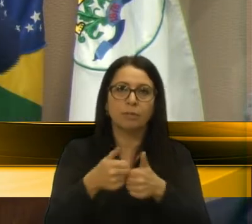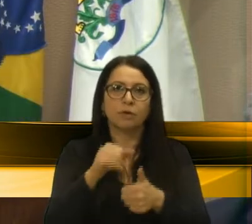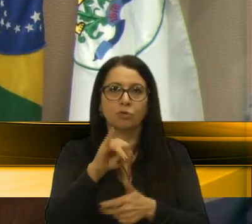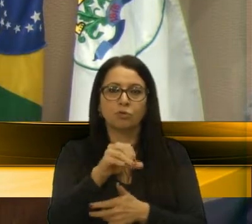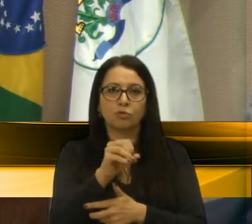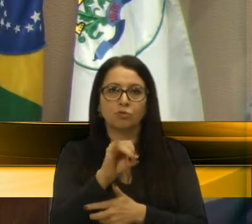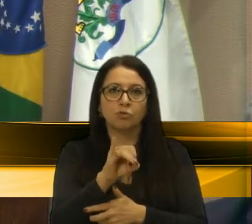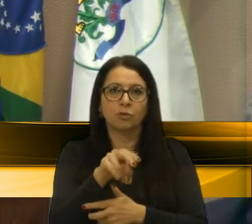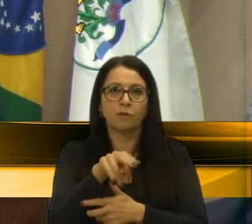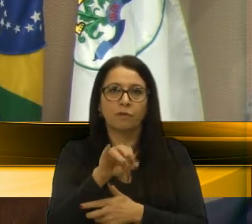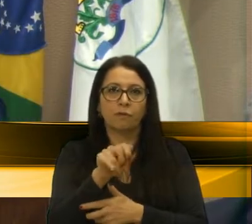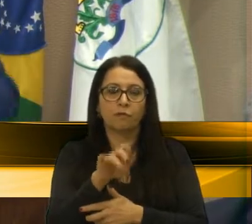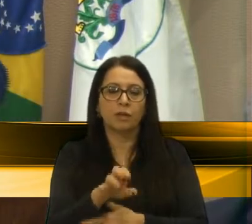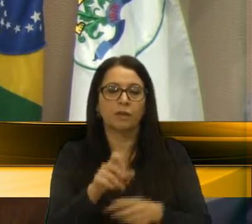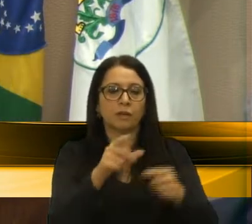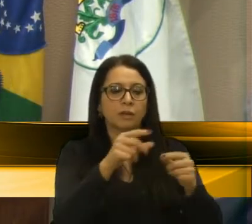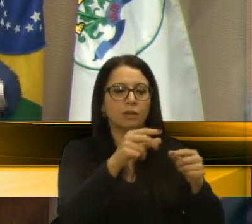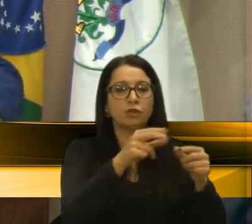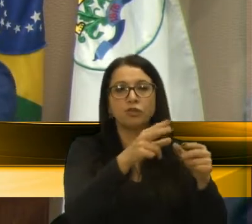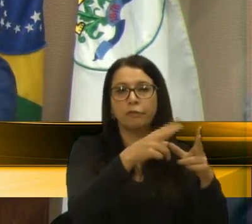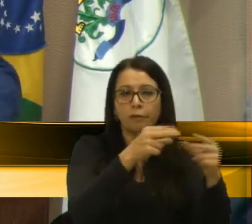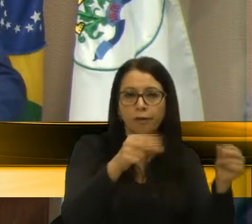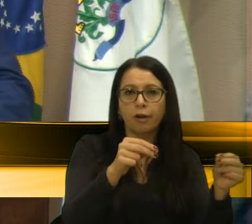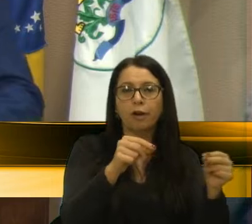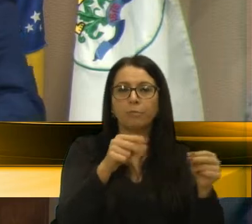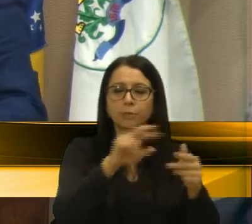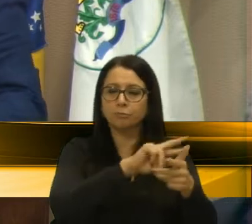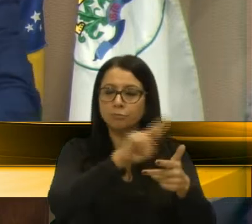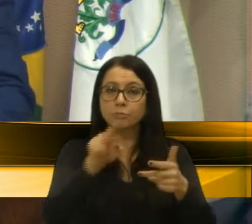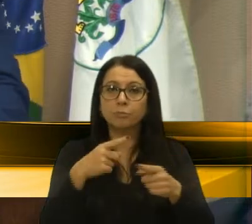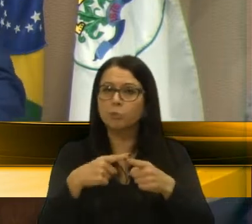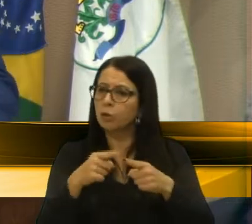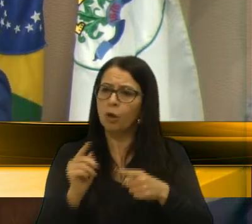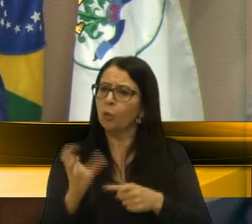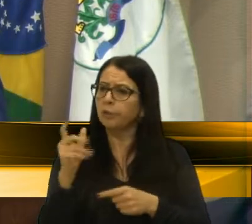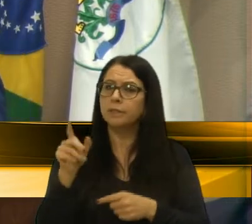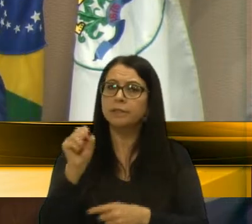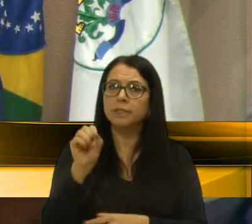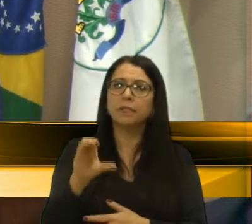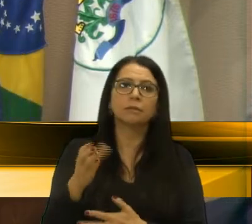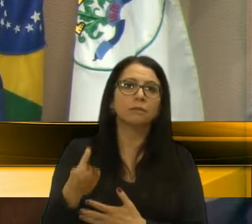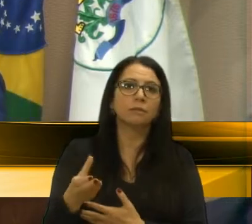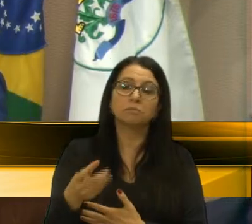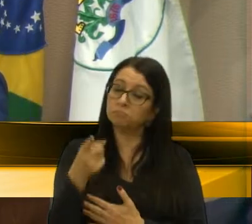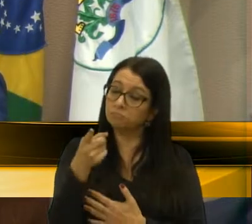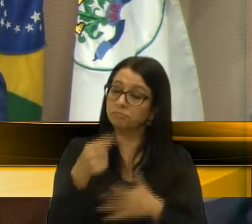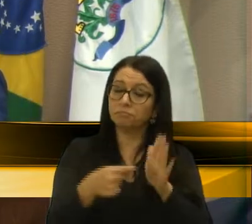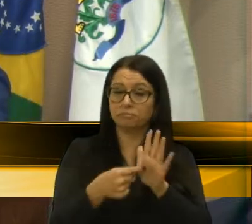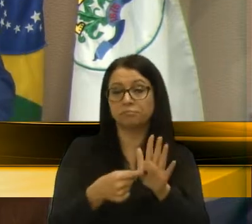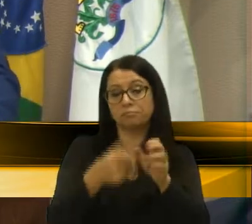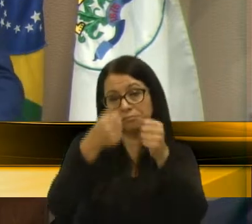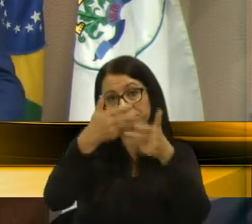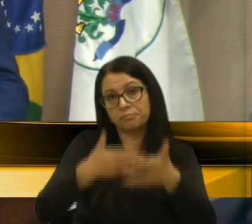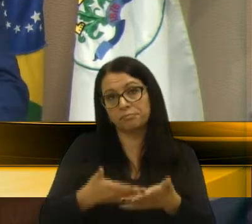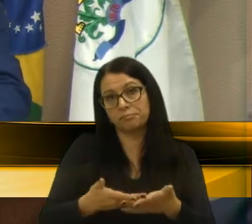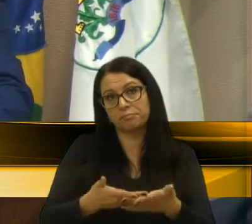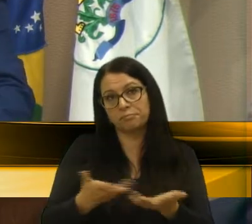Joinville, de Florianópolis, de várias situações. Por que acontece em Santa Catarina? Está aí uma grande explicação.